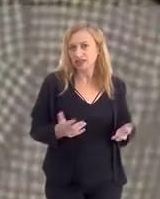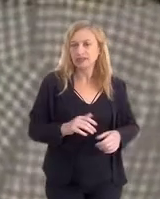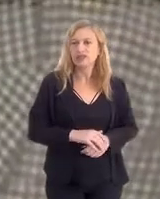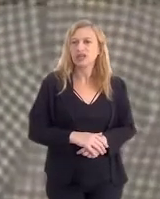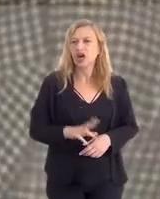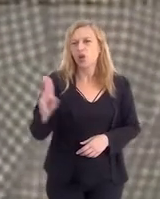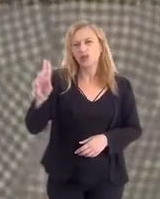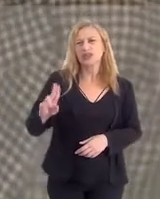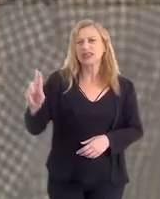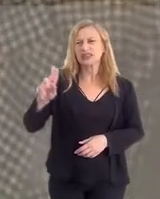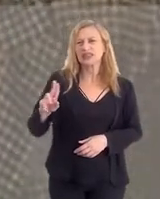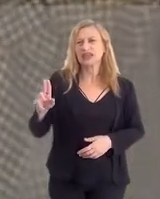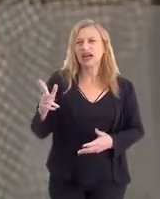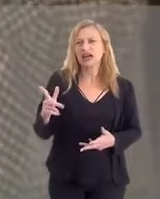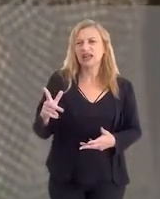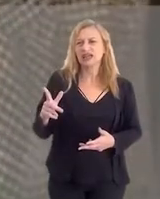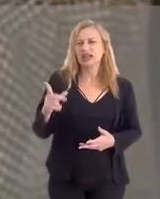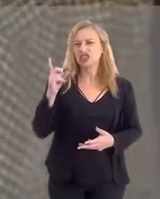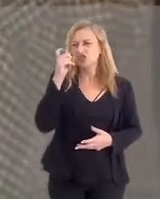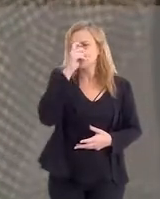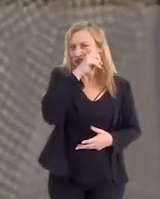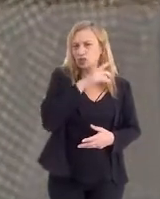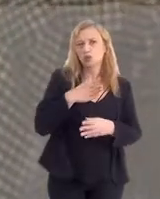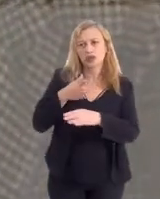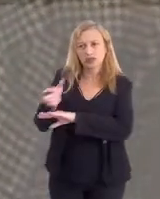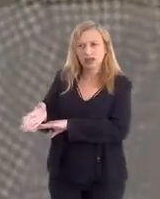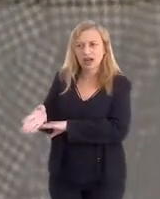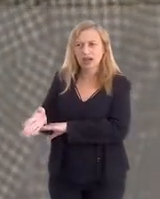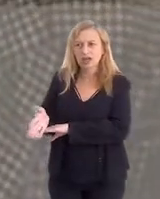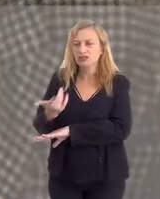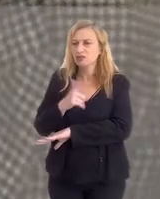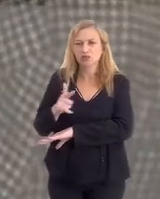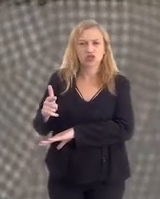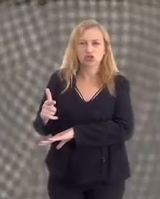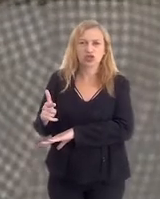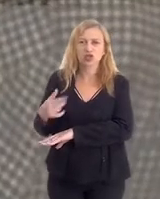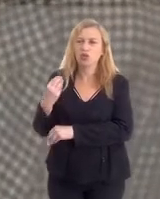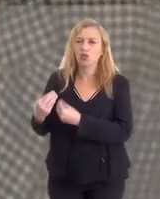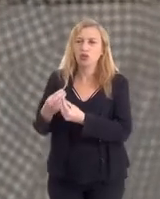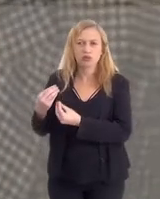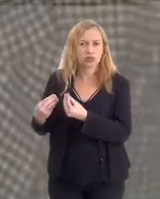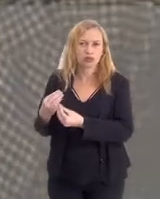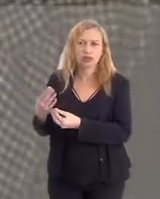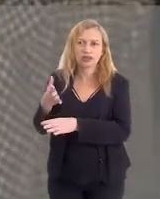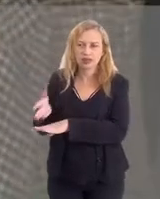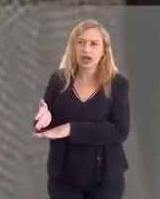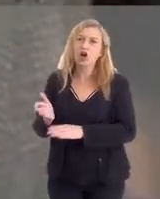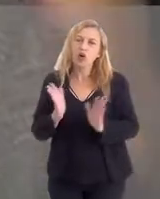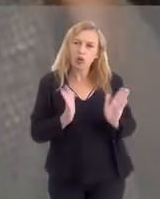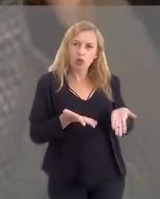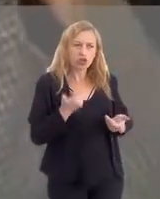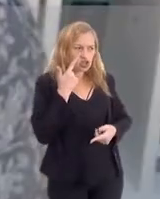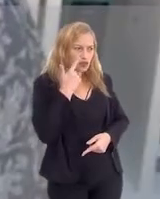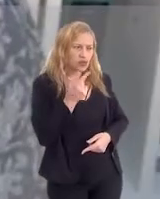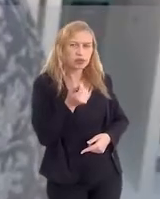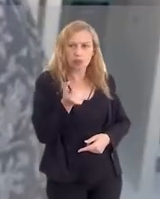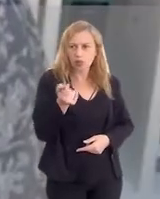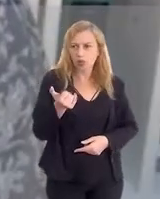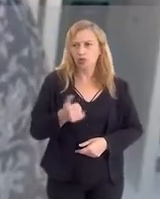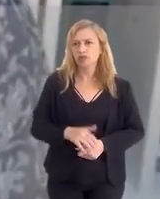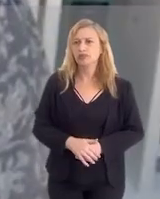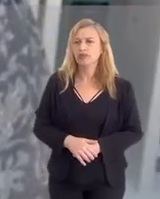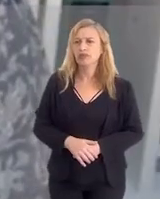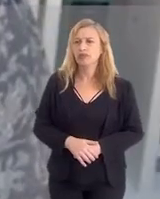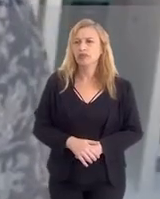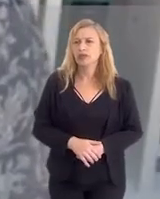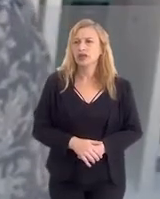que a universidade era muito elitista e não era, não tinha uma ocupação preta. Hoje ainda tem havia pouco.